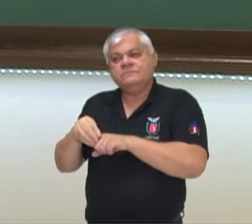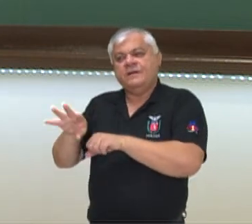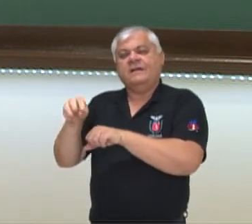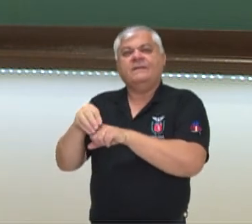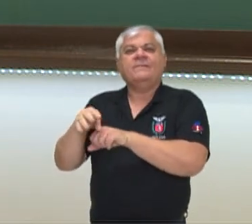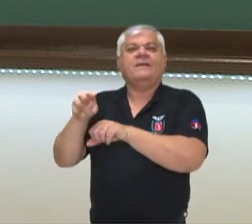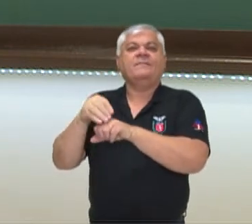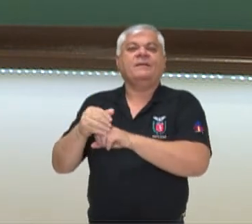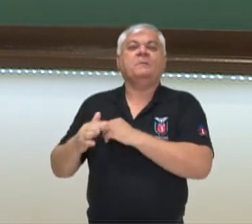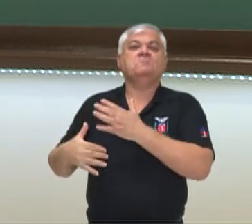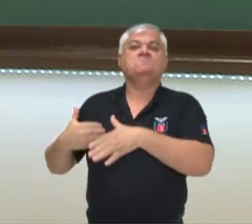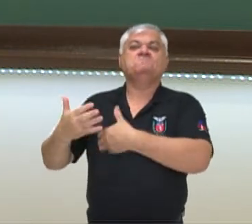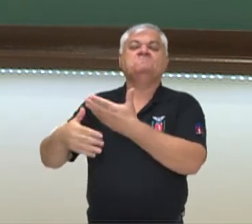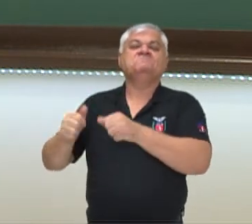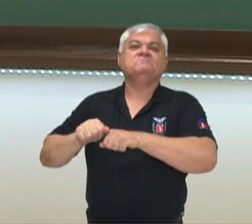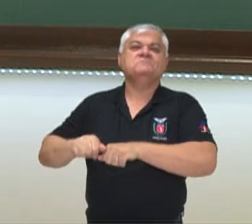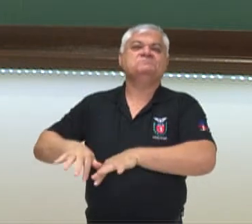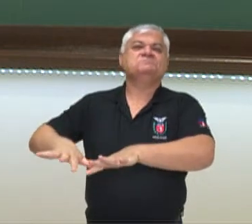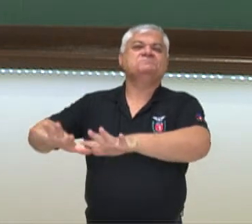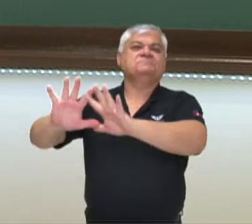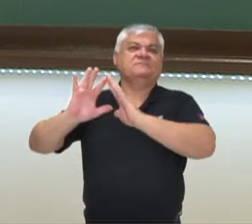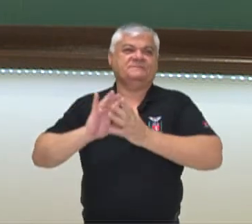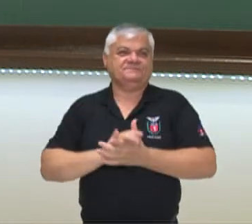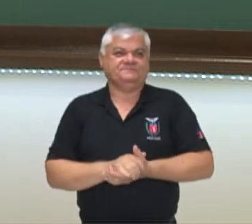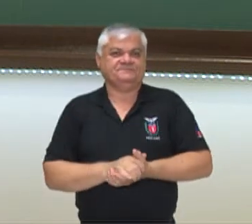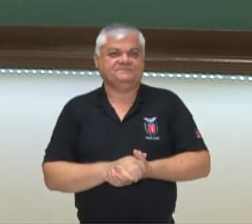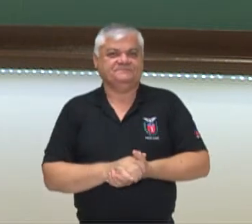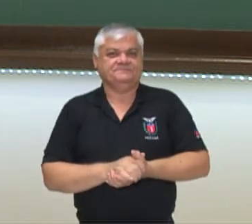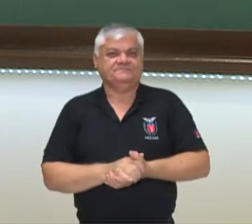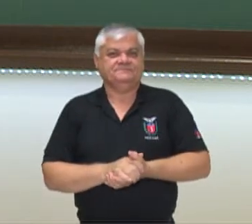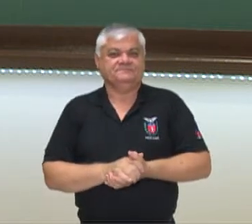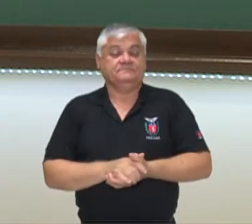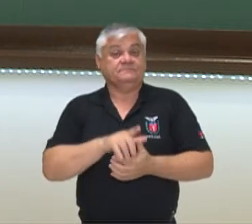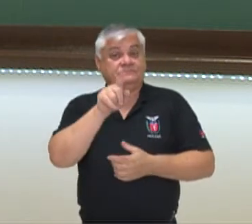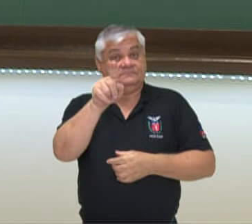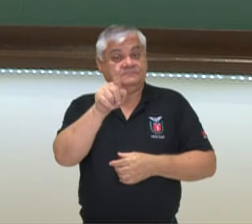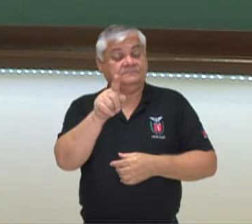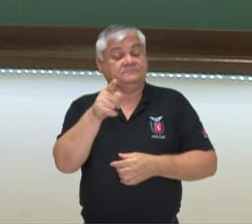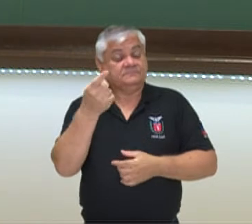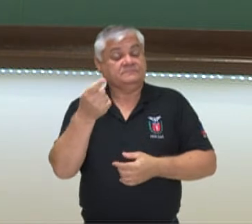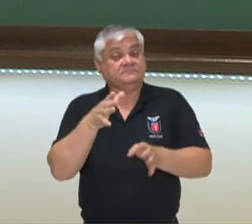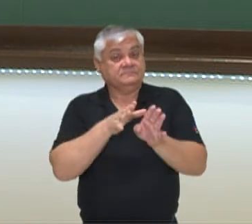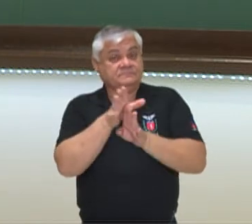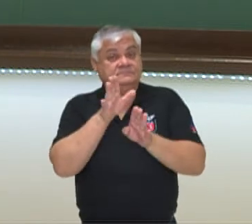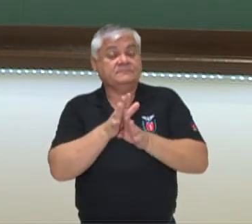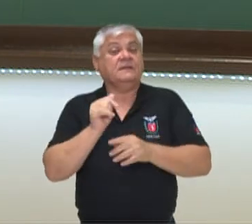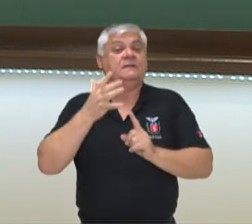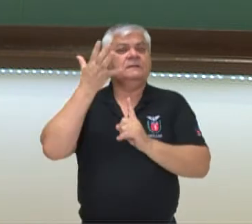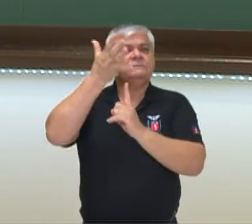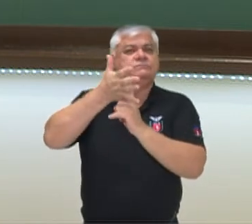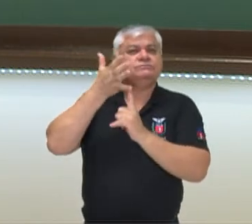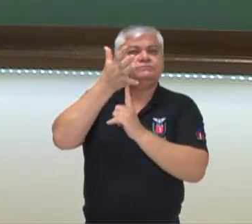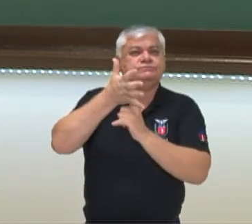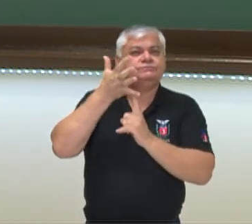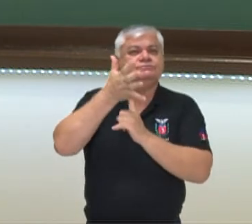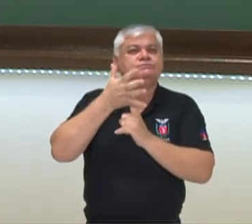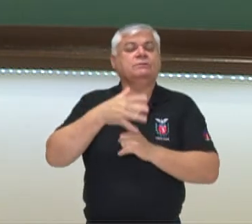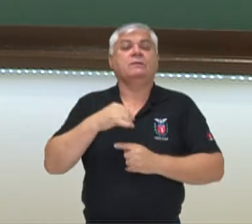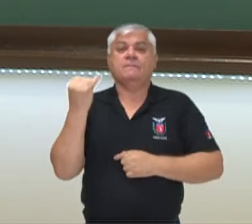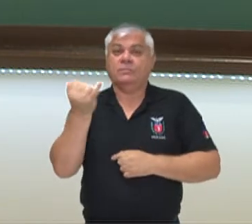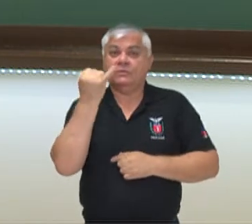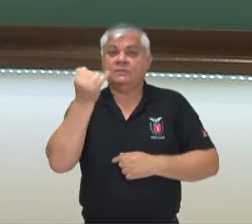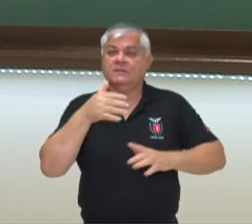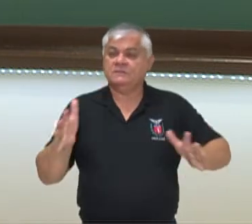vão reproduzir o teu conhecimento. Aqui, uma sugestão de um discurso, né, que é um discurso que